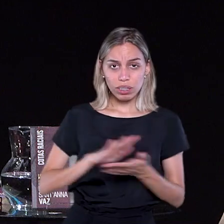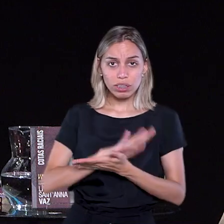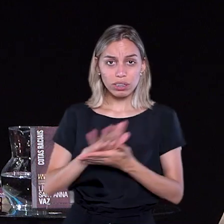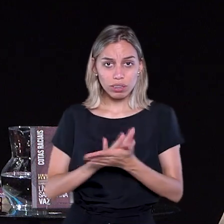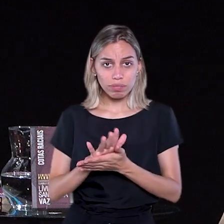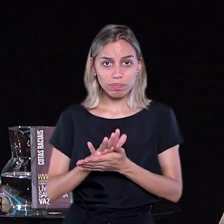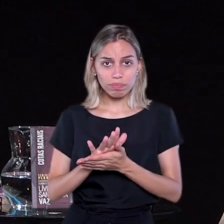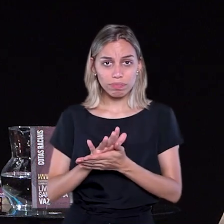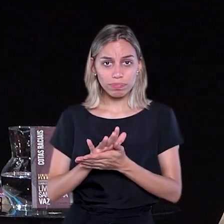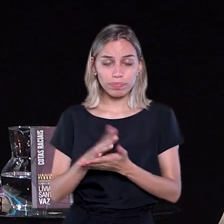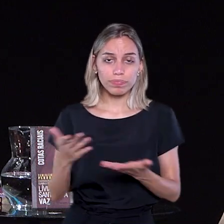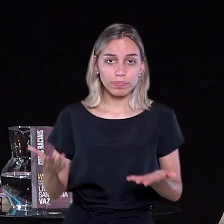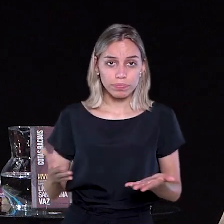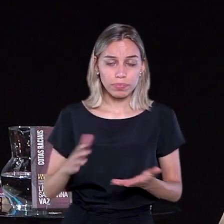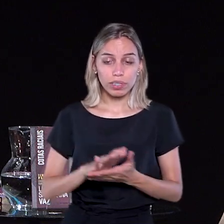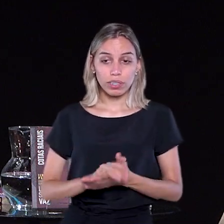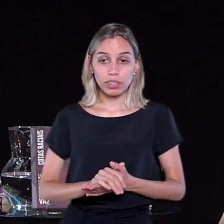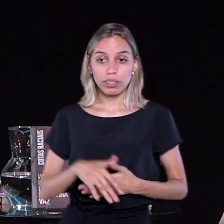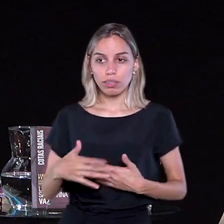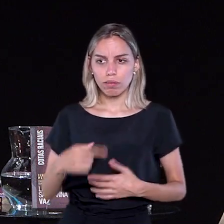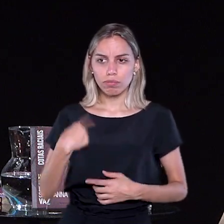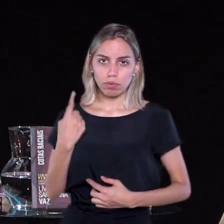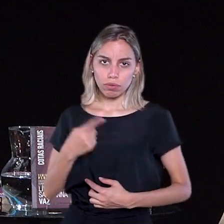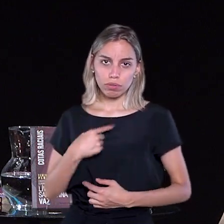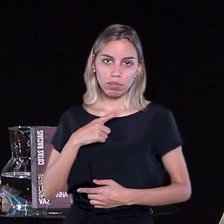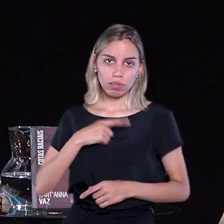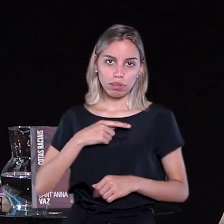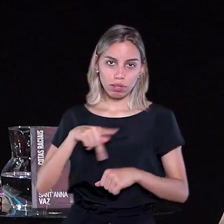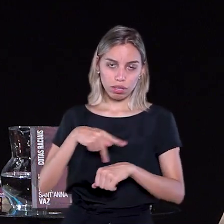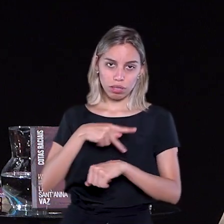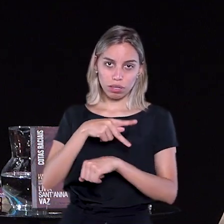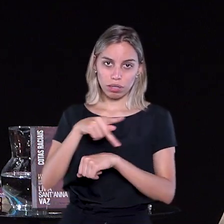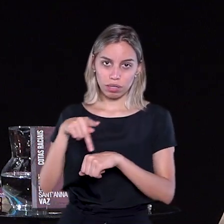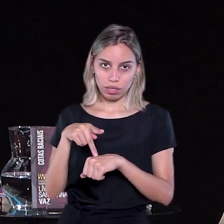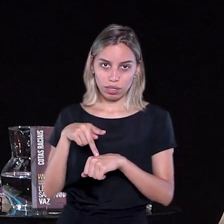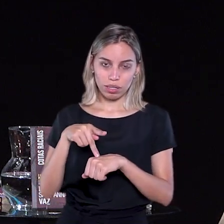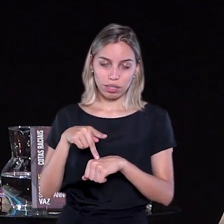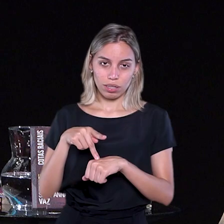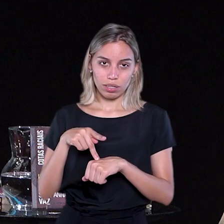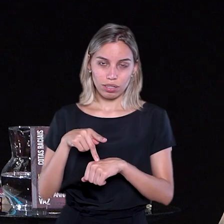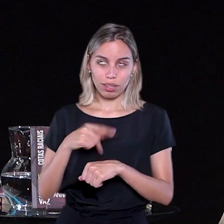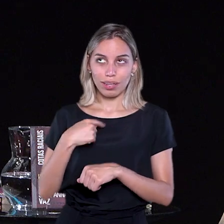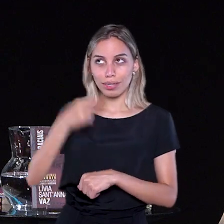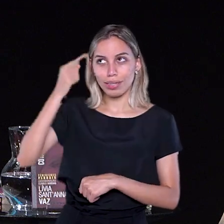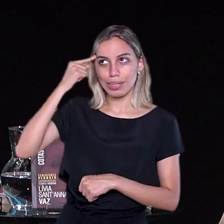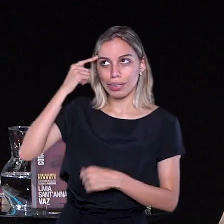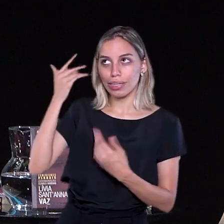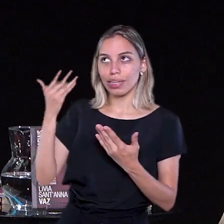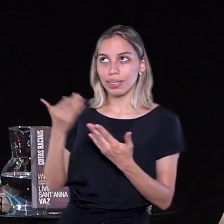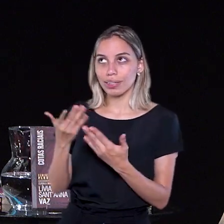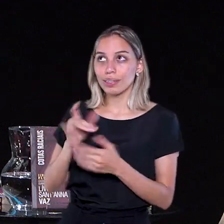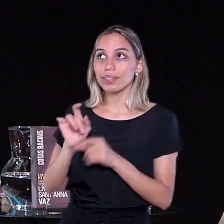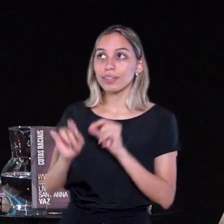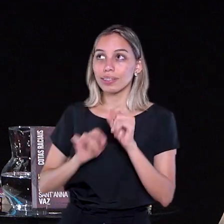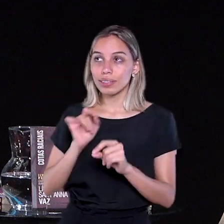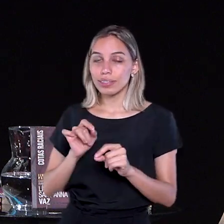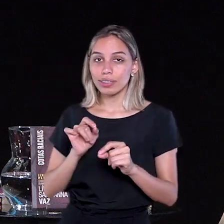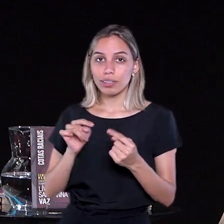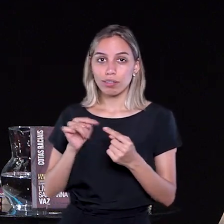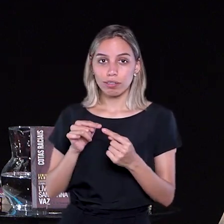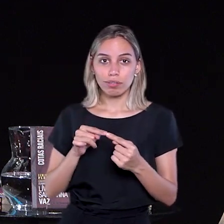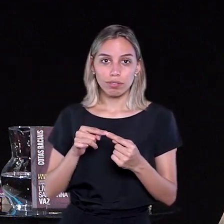falou, é uma questão eleitoreira, né? Muito marcante isso. Porque, quando eu falei sobre as cotas raciais, eu fiz questão de dizer que os